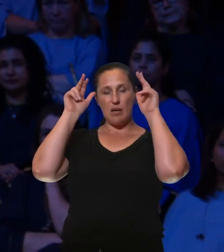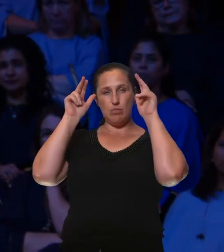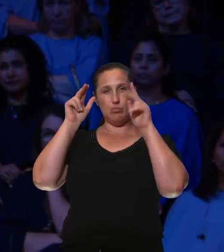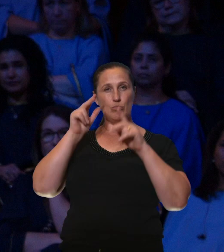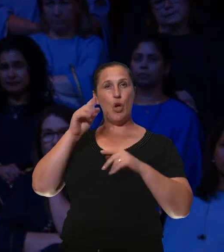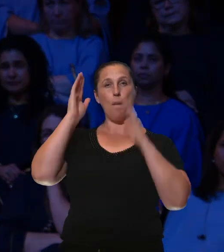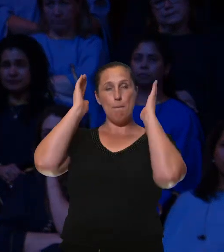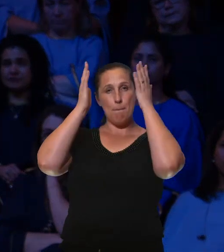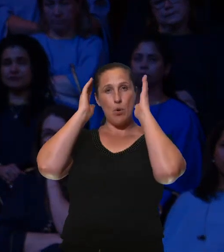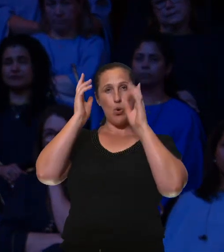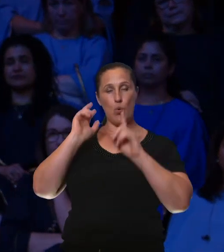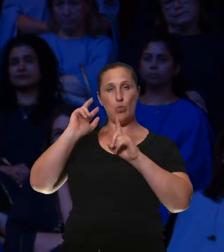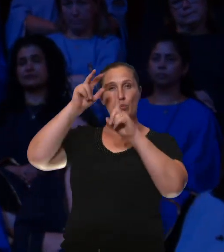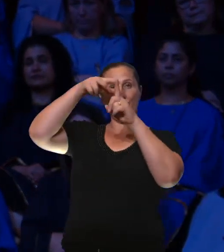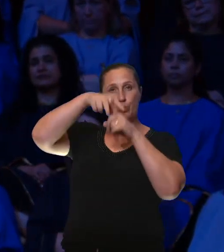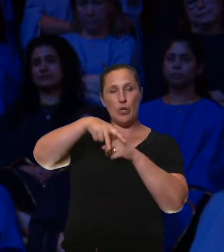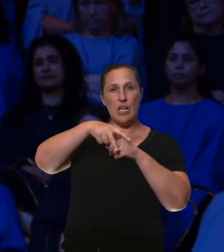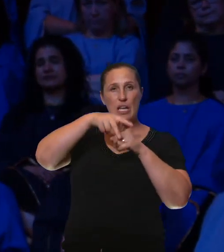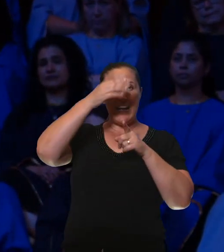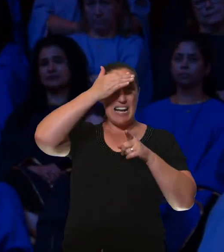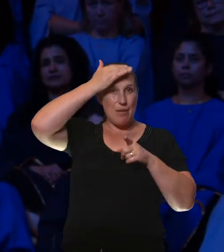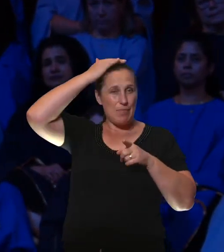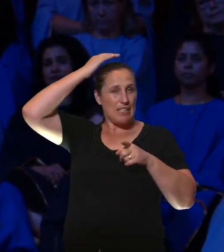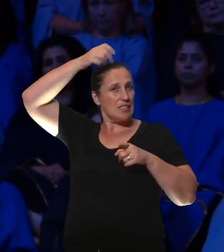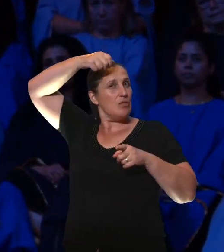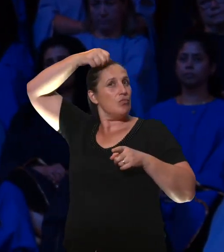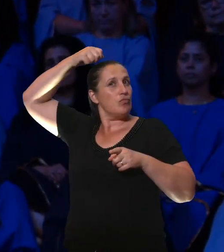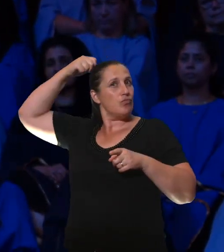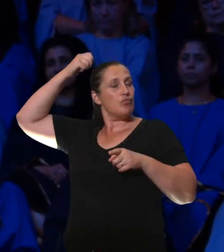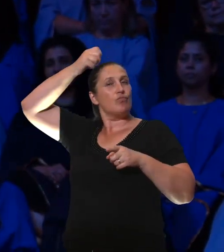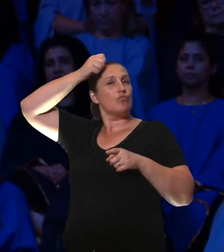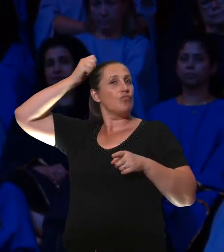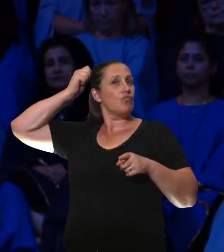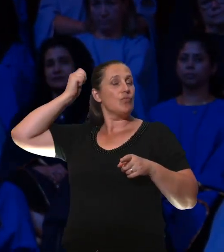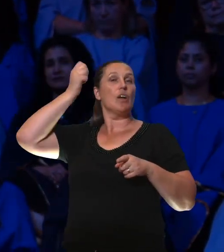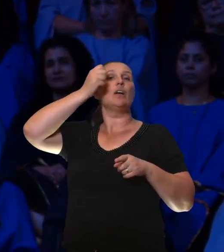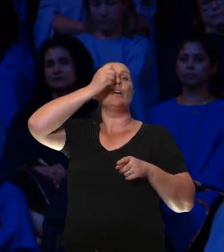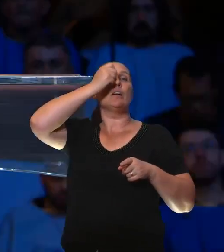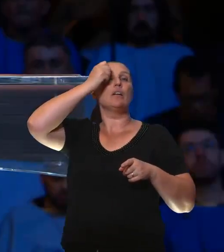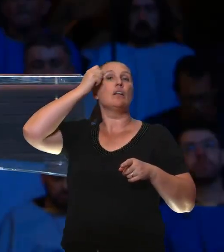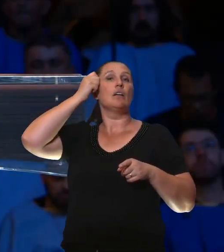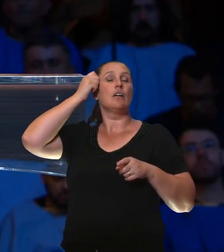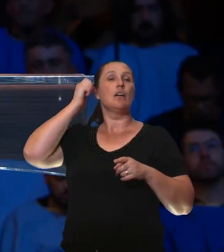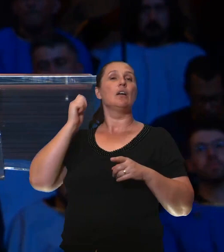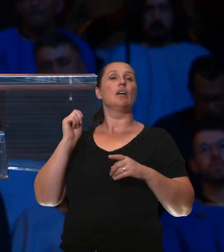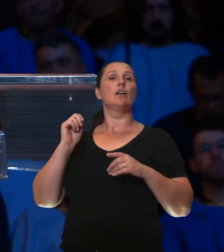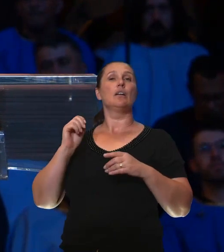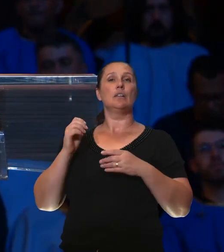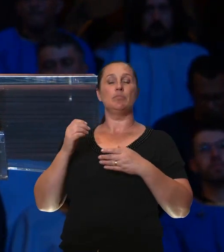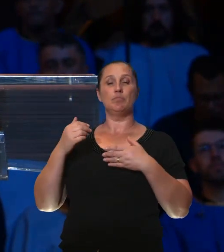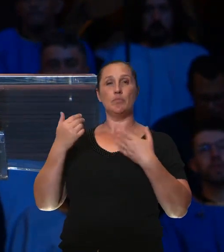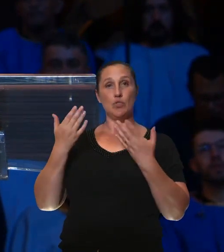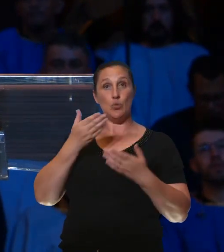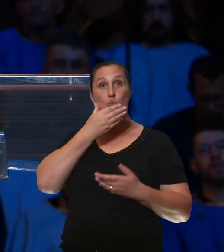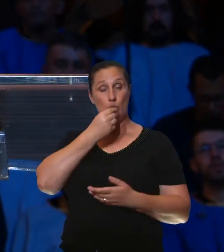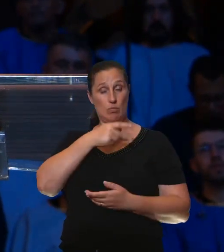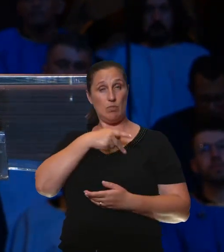raspar a sua cabeça e um lado da sua sobrancelha, e depois de espancá-lo. E tudo isso o pastor Rajandra